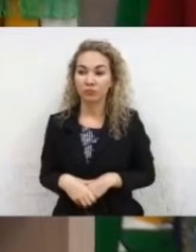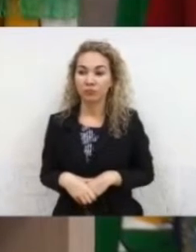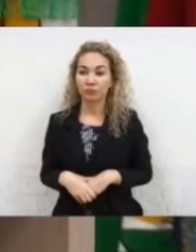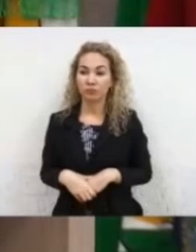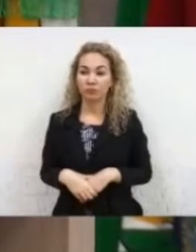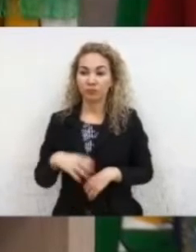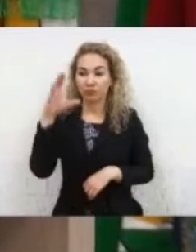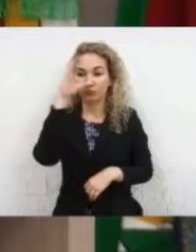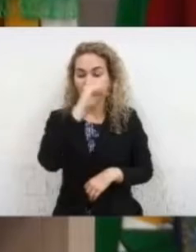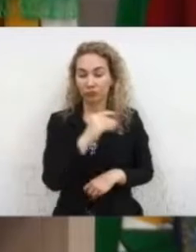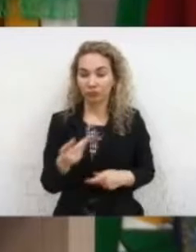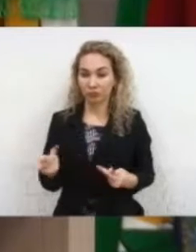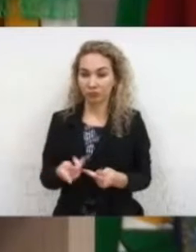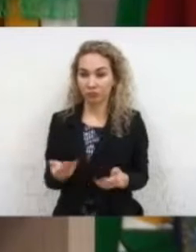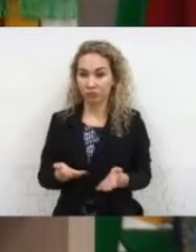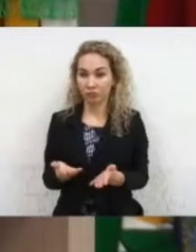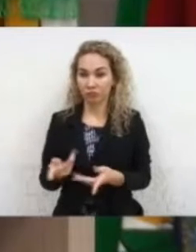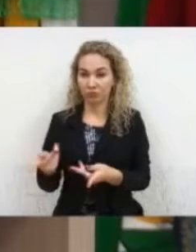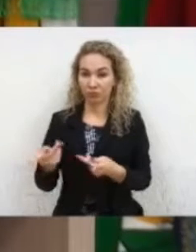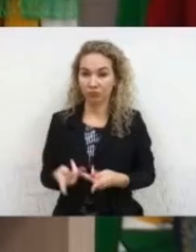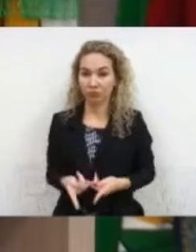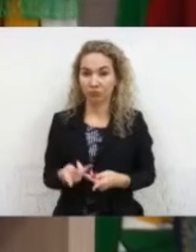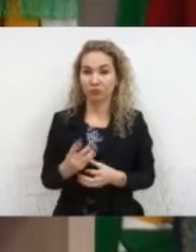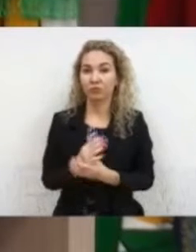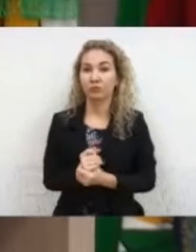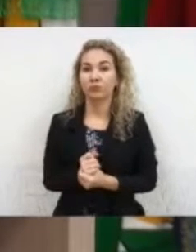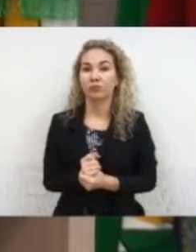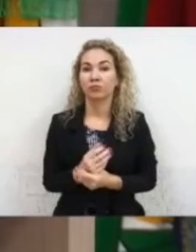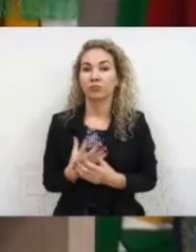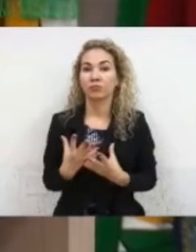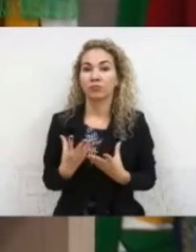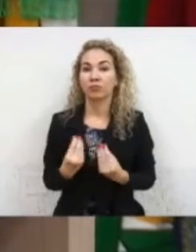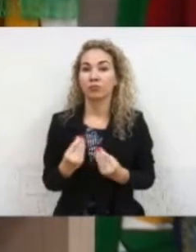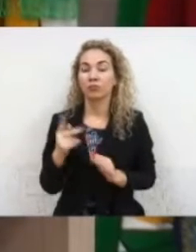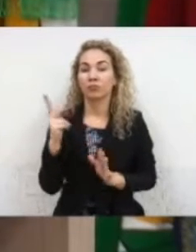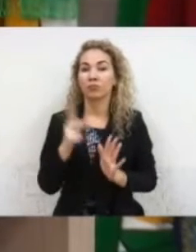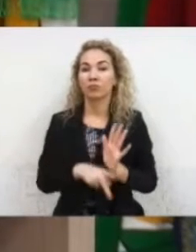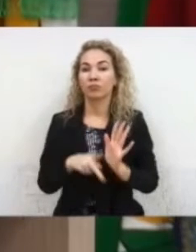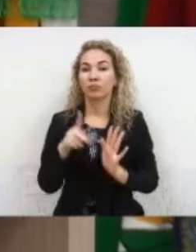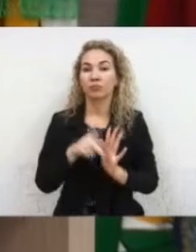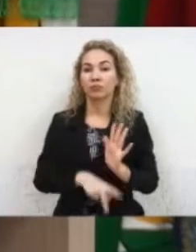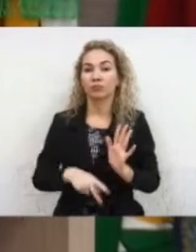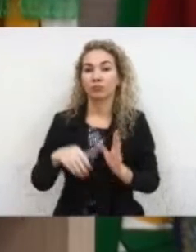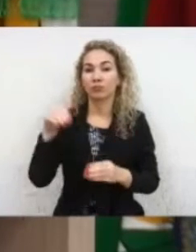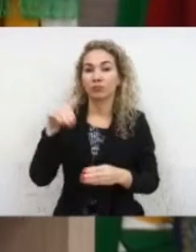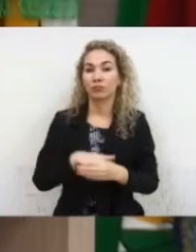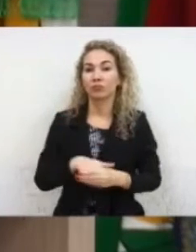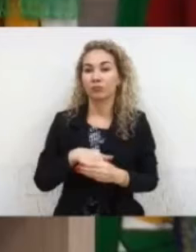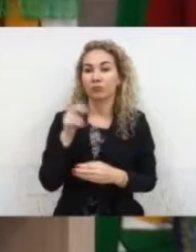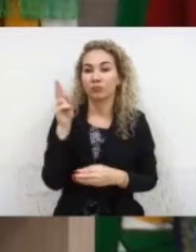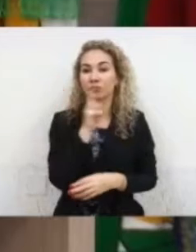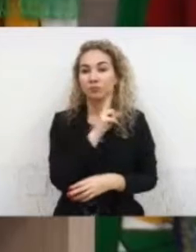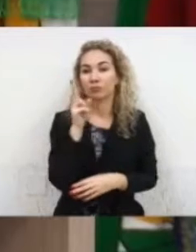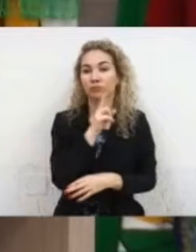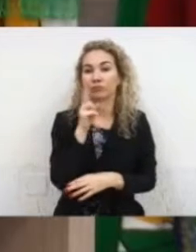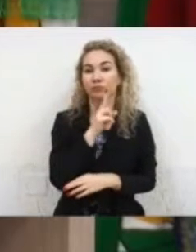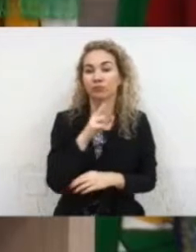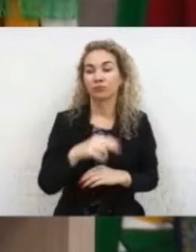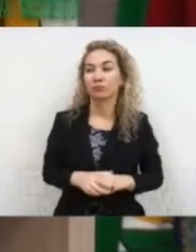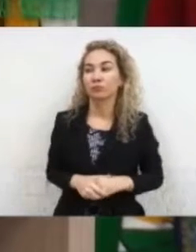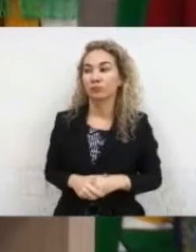Recebemos na noite de hoje um calhamaço de projetos a serem votados em regime de